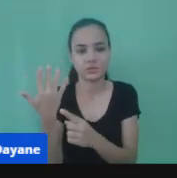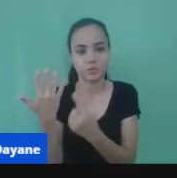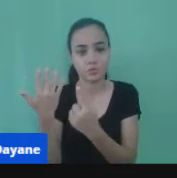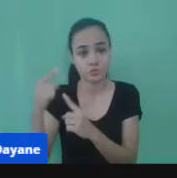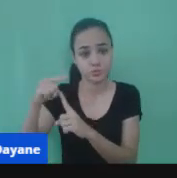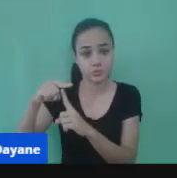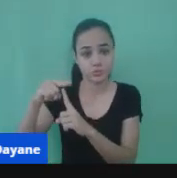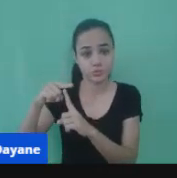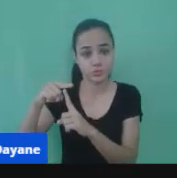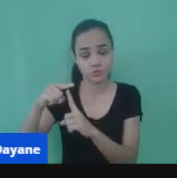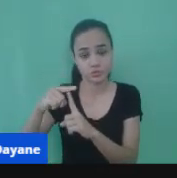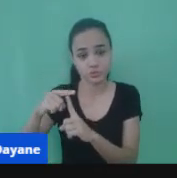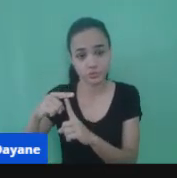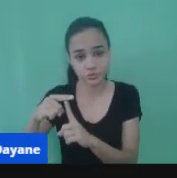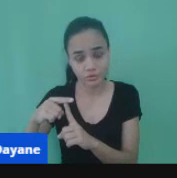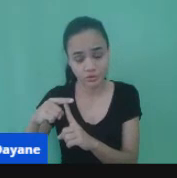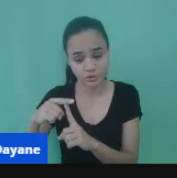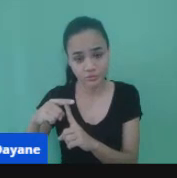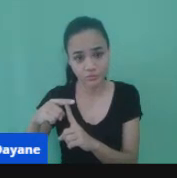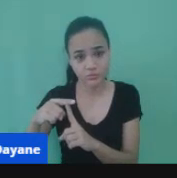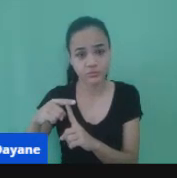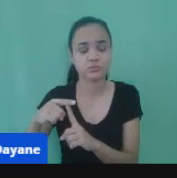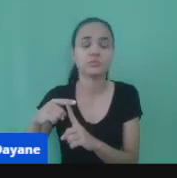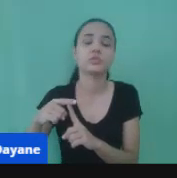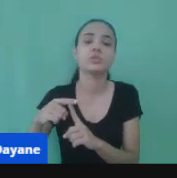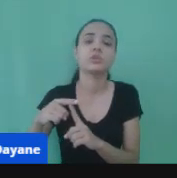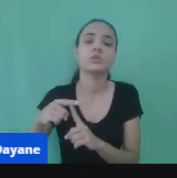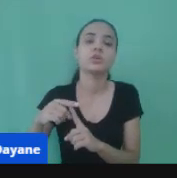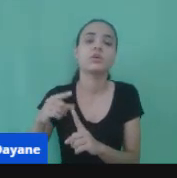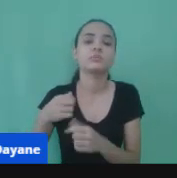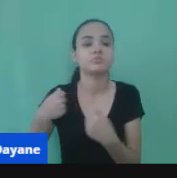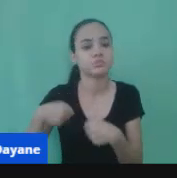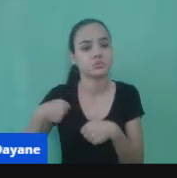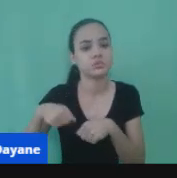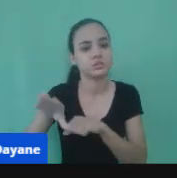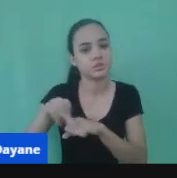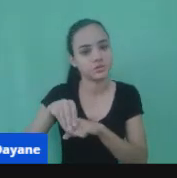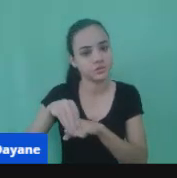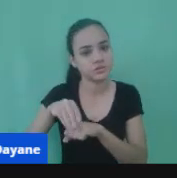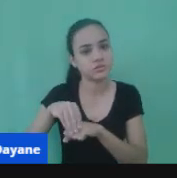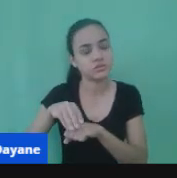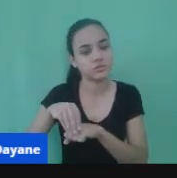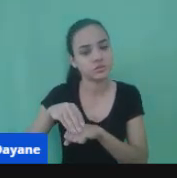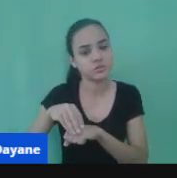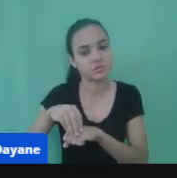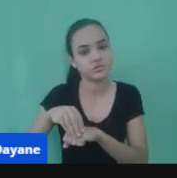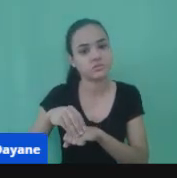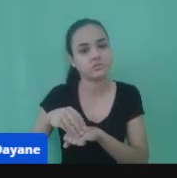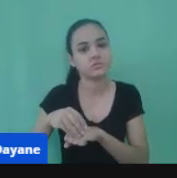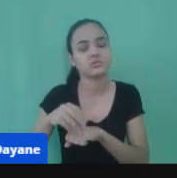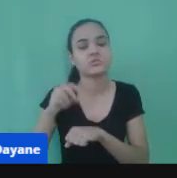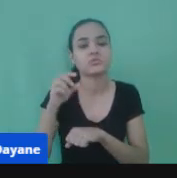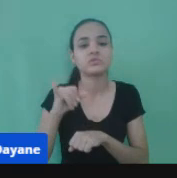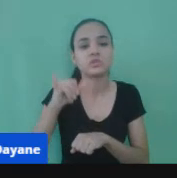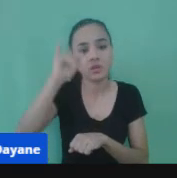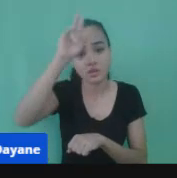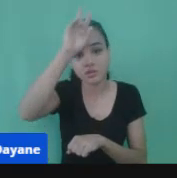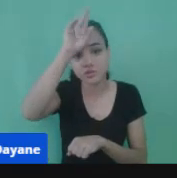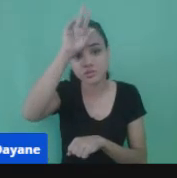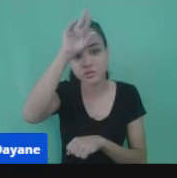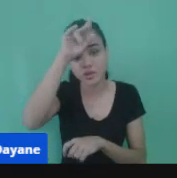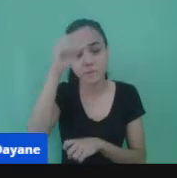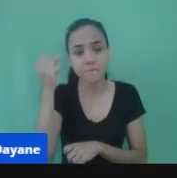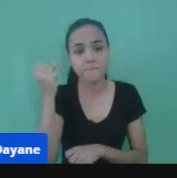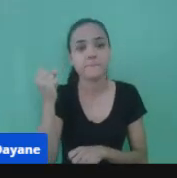conhecimento. E quem se alimenta de insetos? Né? Se eu mato os insetos, eu estou tirando alimento de quem? Então, dos